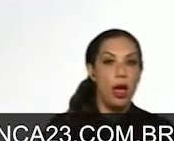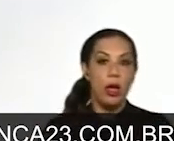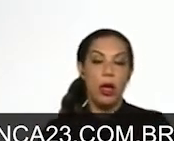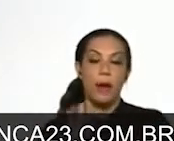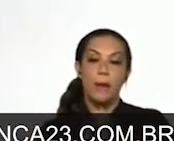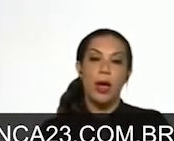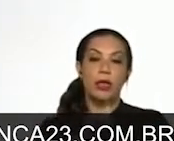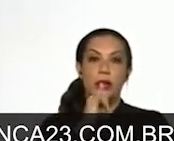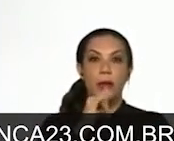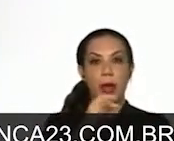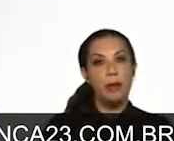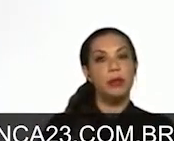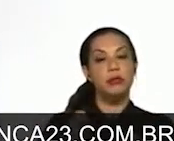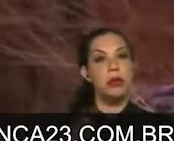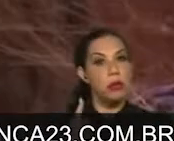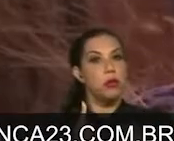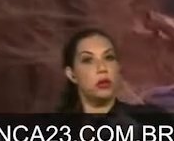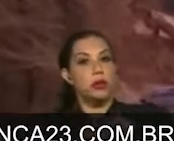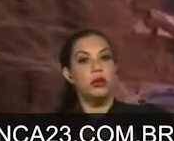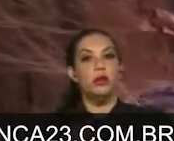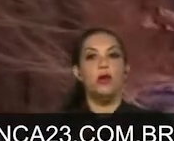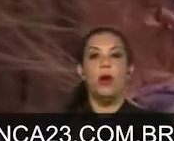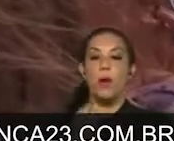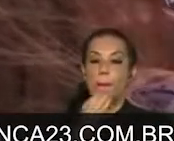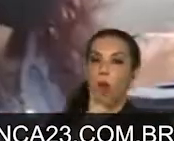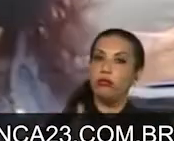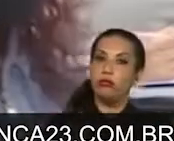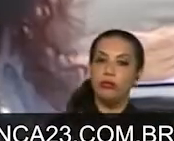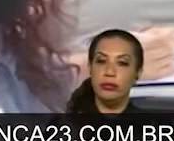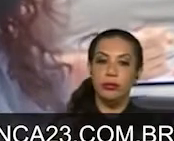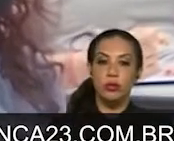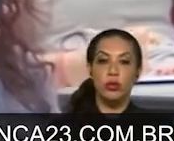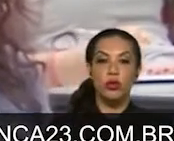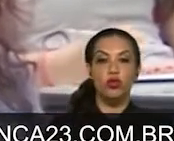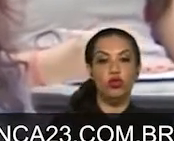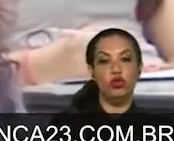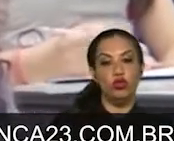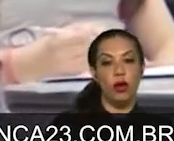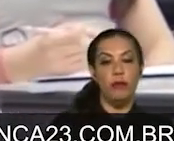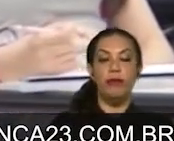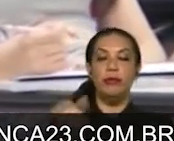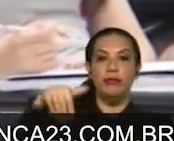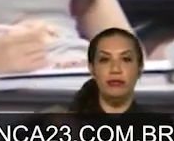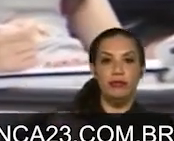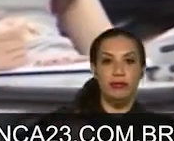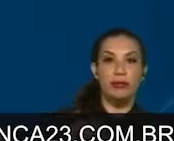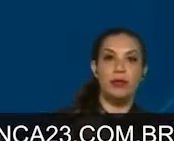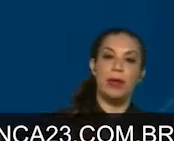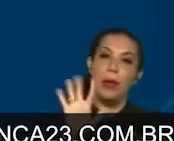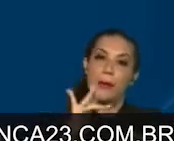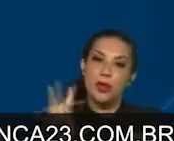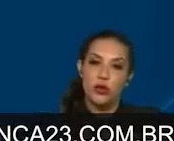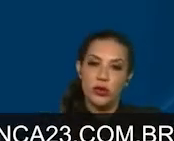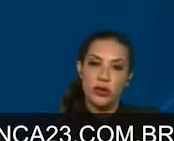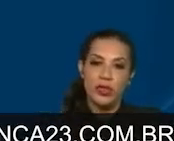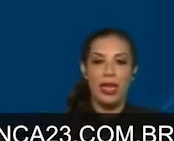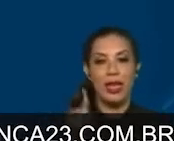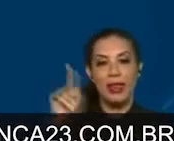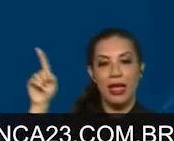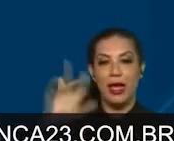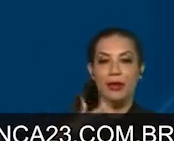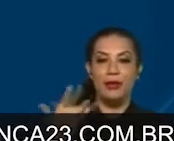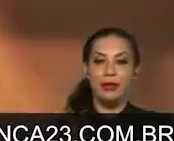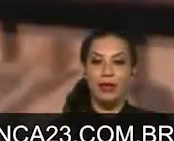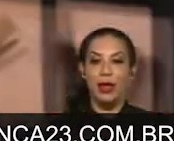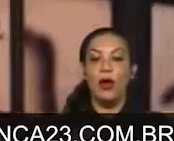e até percebida de forma positiva. O bom desempenho dos jovens nas urnas tem a ver também com as mídias sociais. Lá, eles